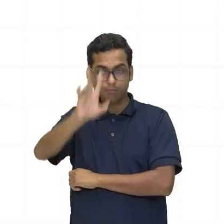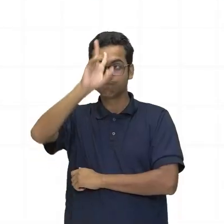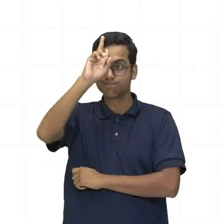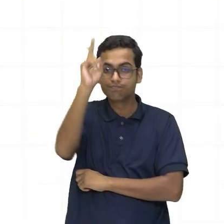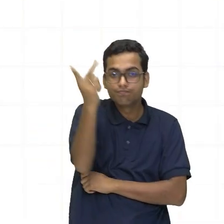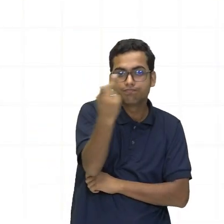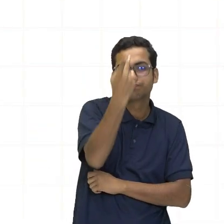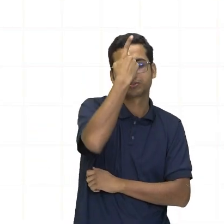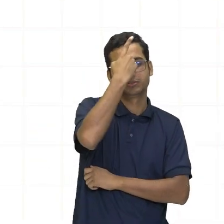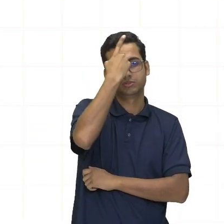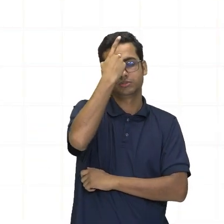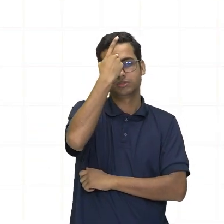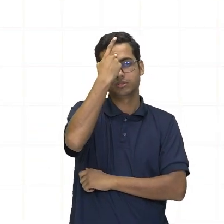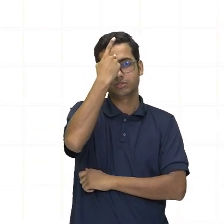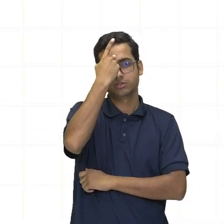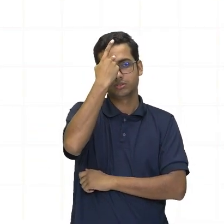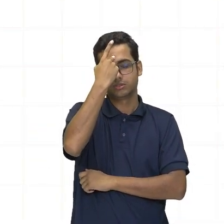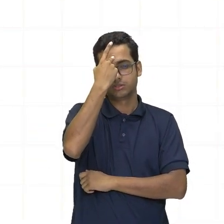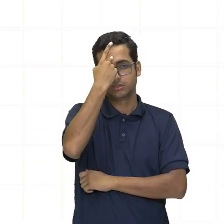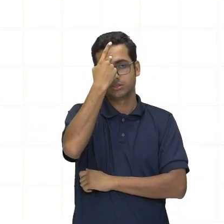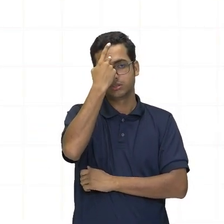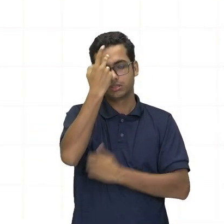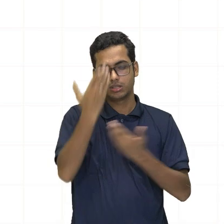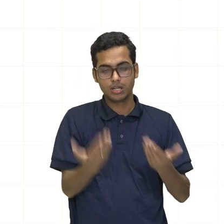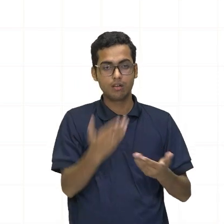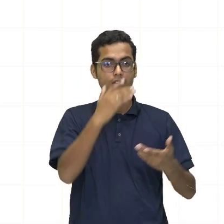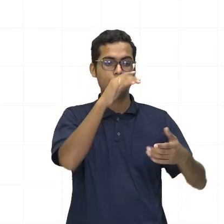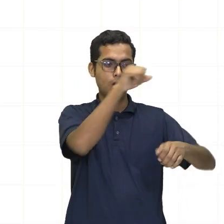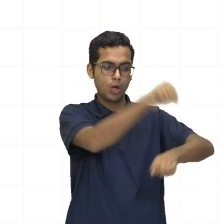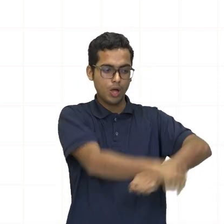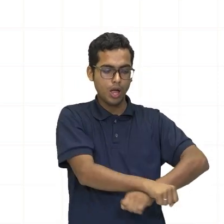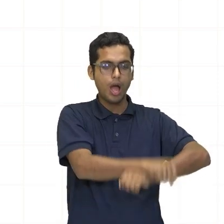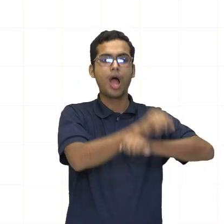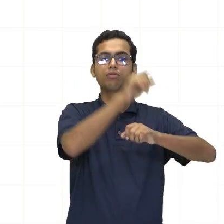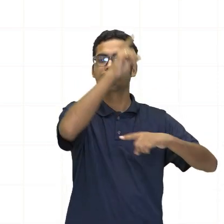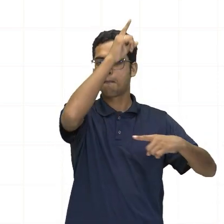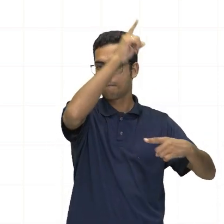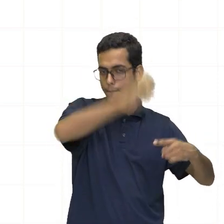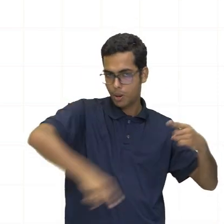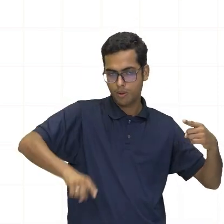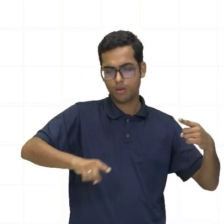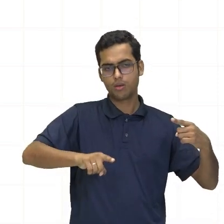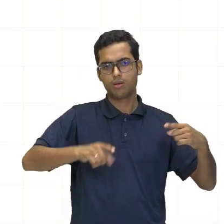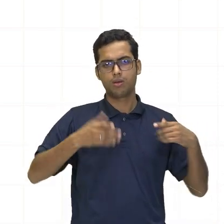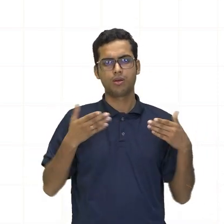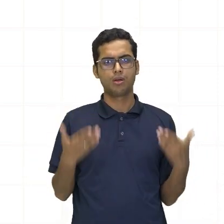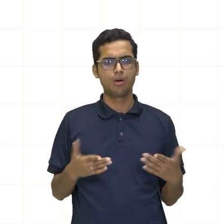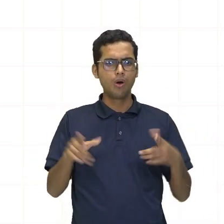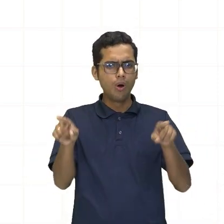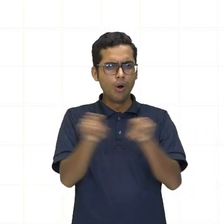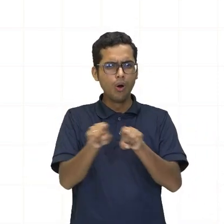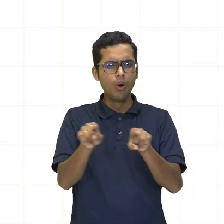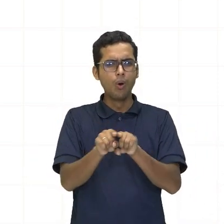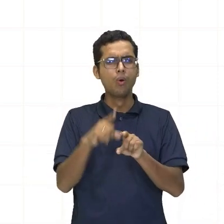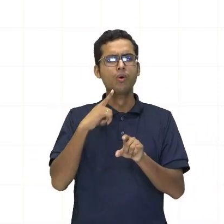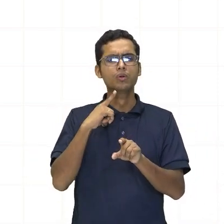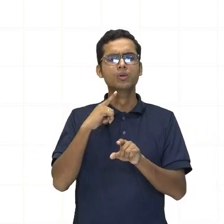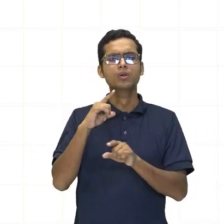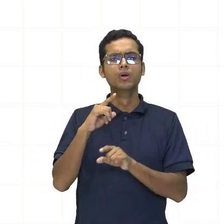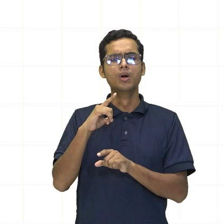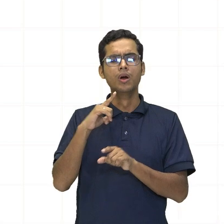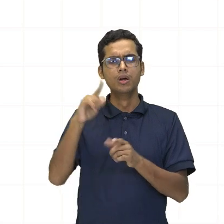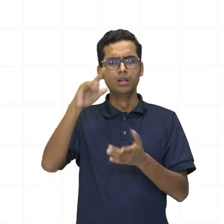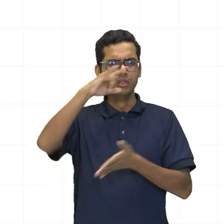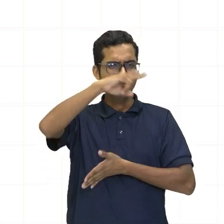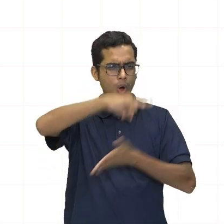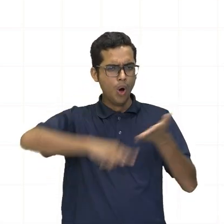cristã, que vamos observar a emissão de bulas papais. O que são bulas papais? Eram documentos